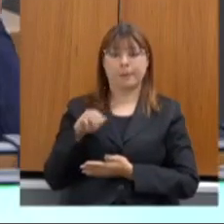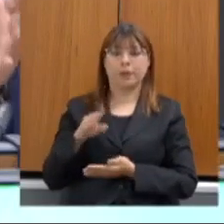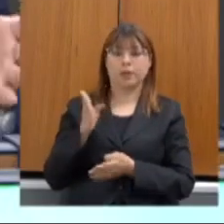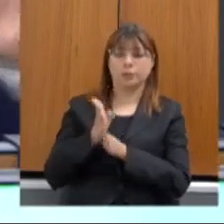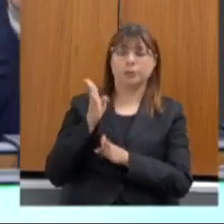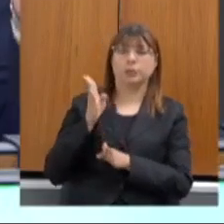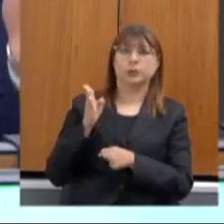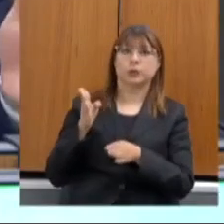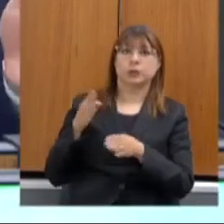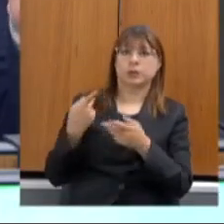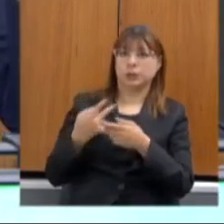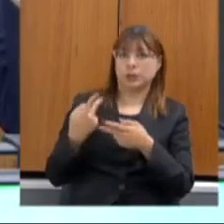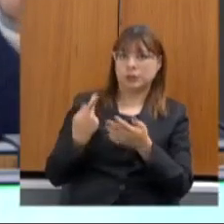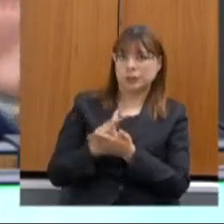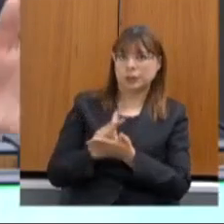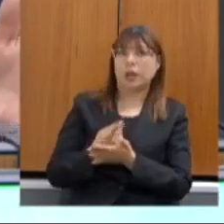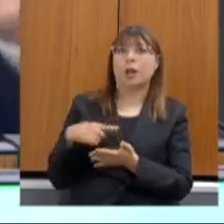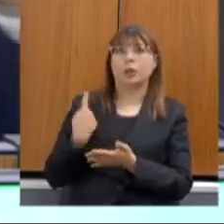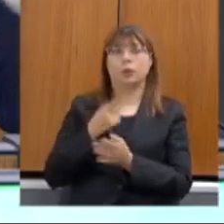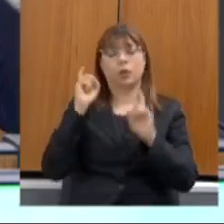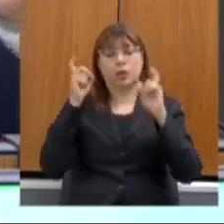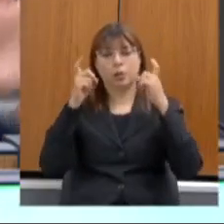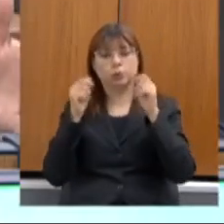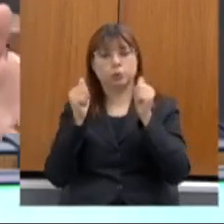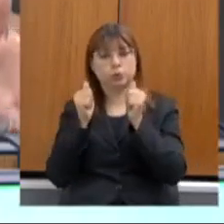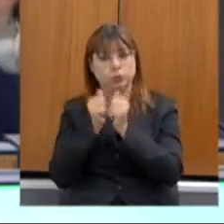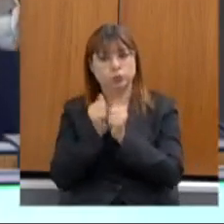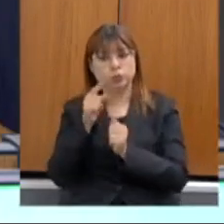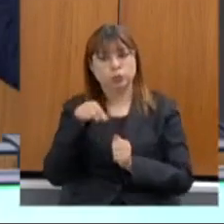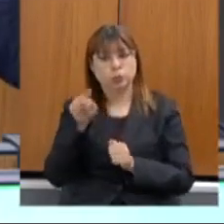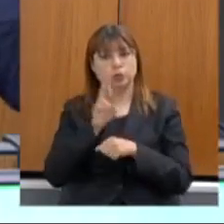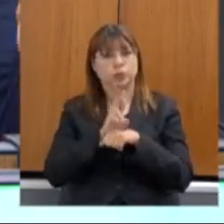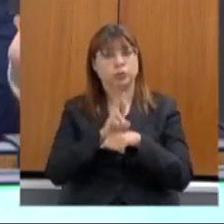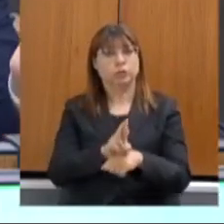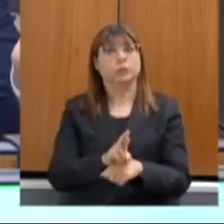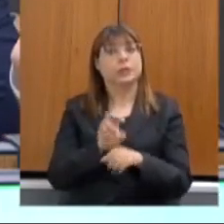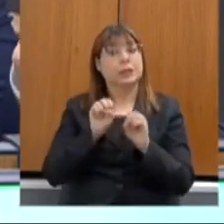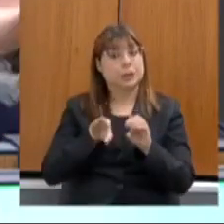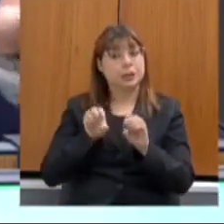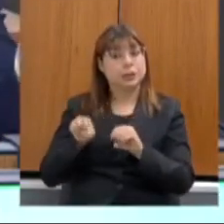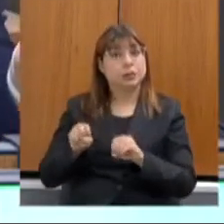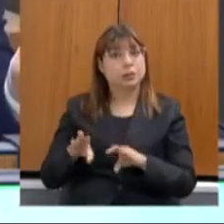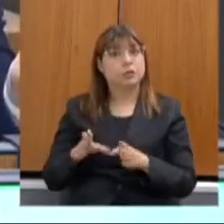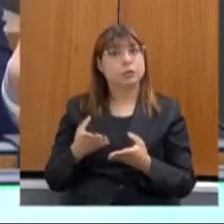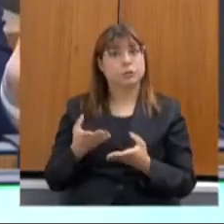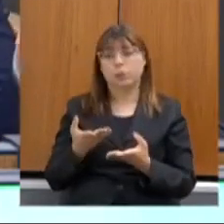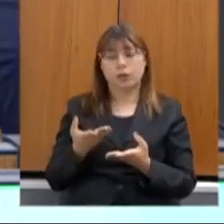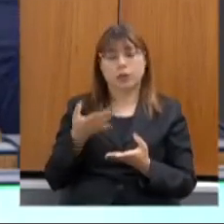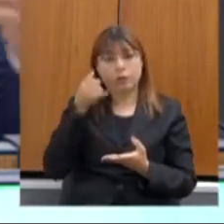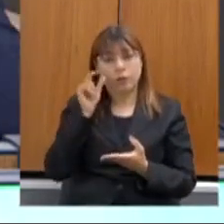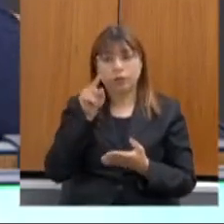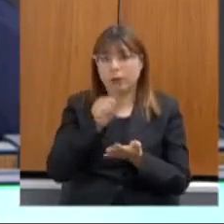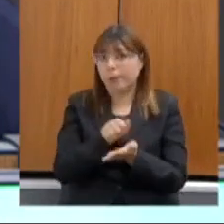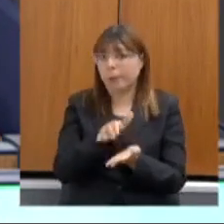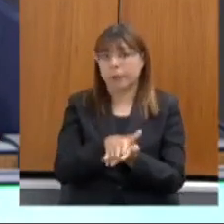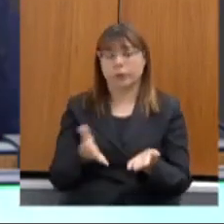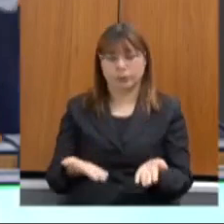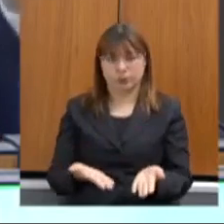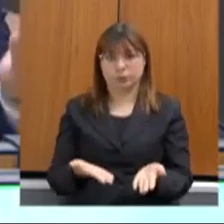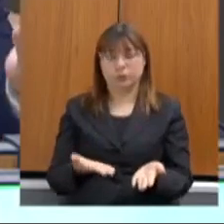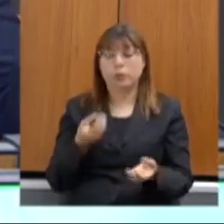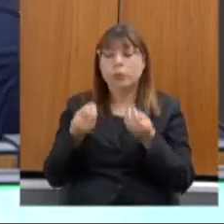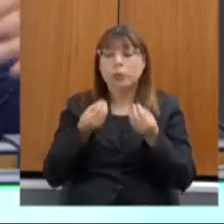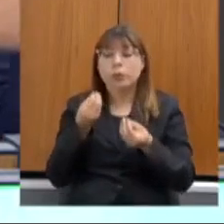e fizemos reuniões com os representantes de setores ensinando-os a não serem multados como